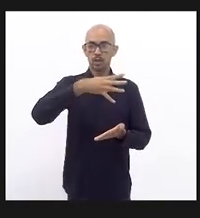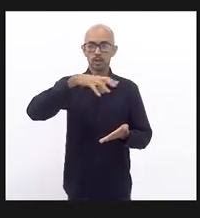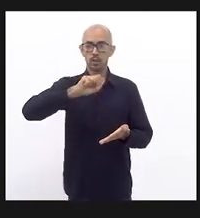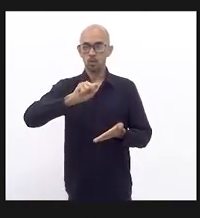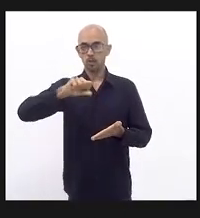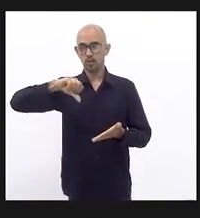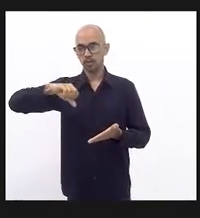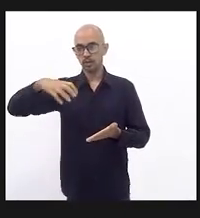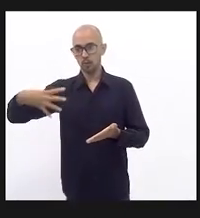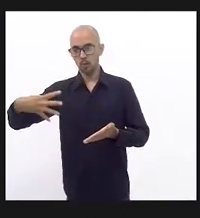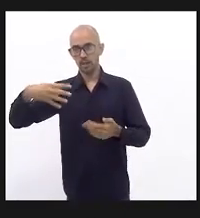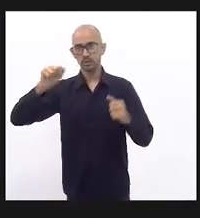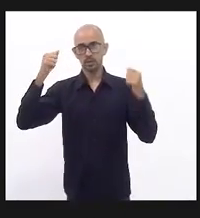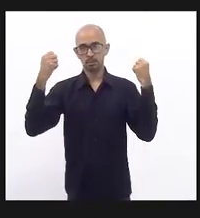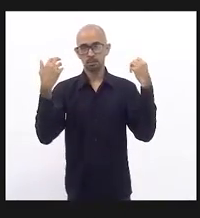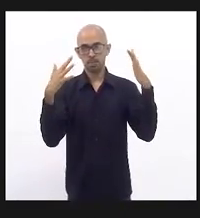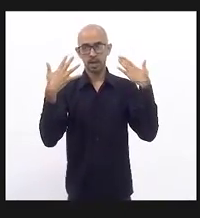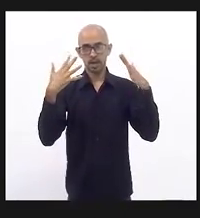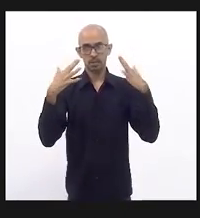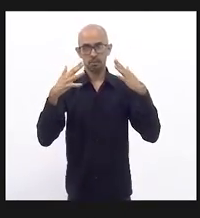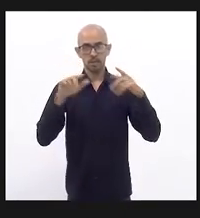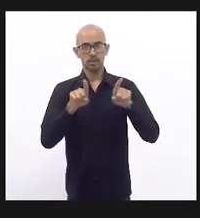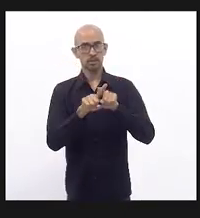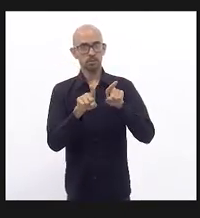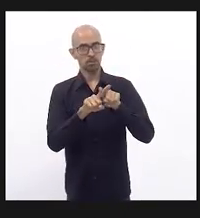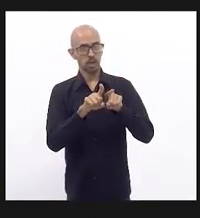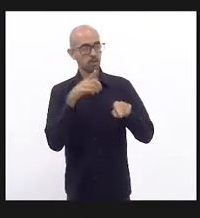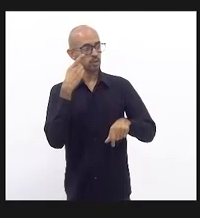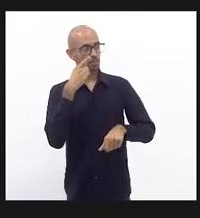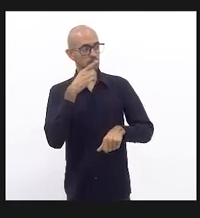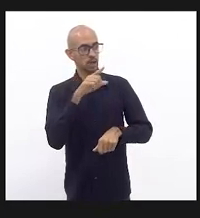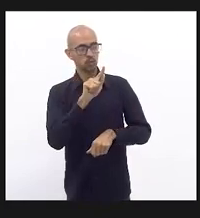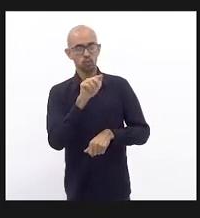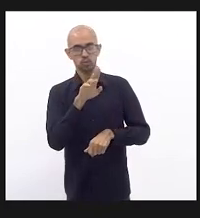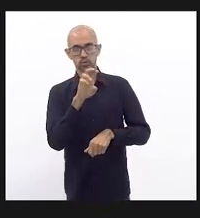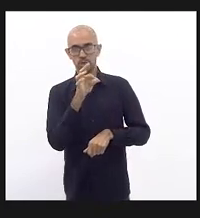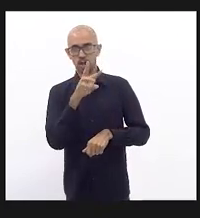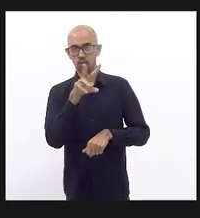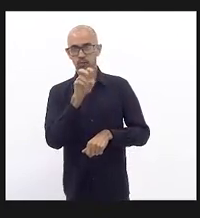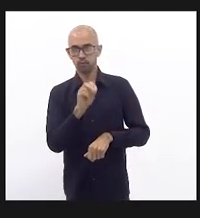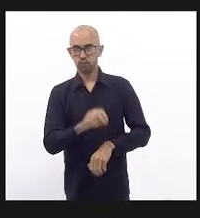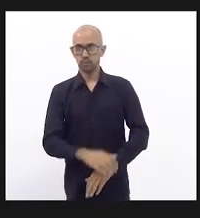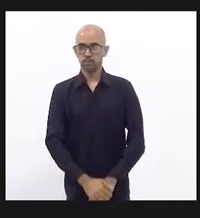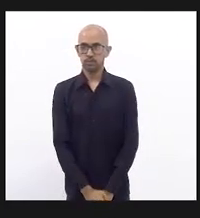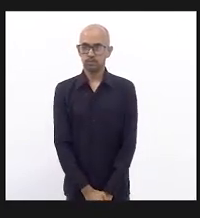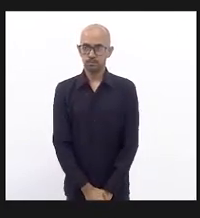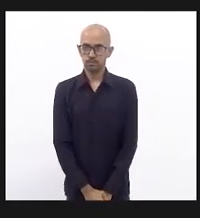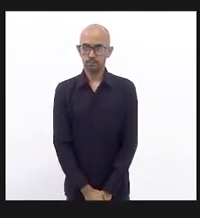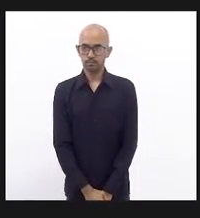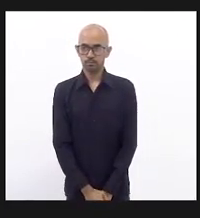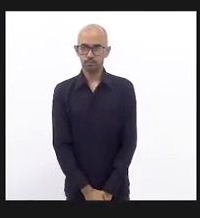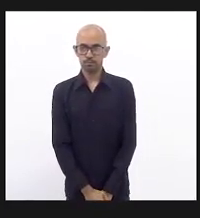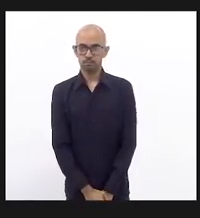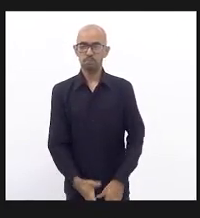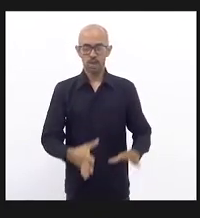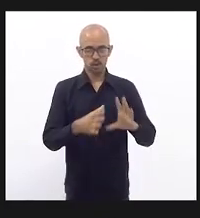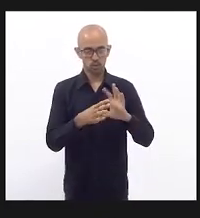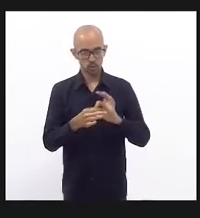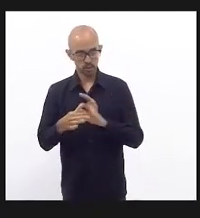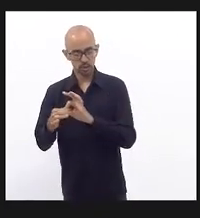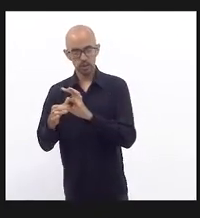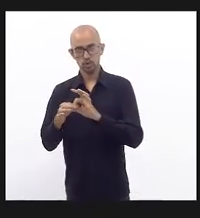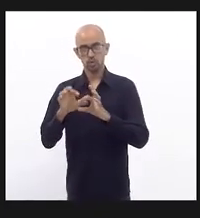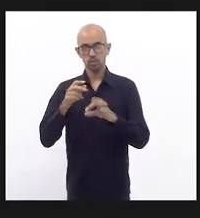2021, já parabenizando aí a iniciativa do deputado Gustavo Schmidt pela dimensão do seu